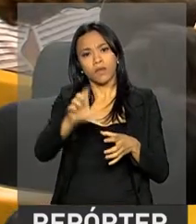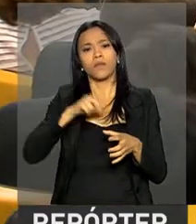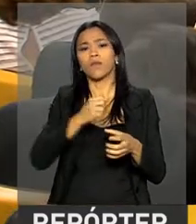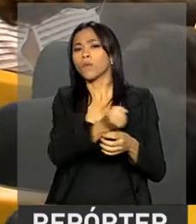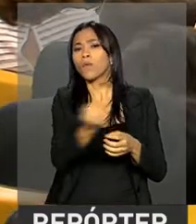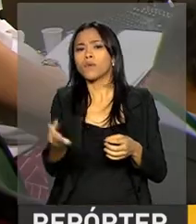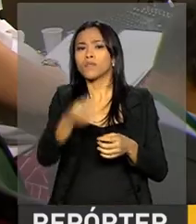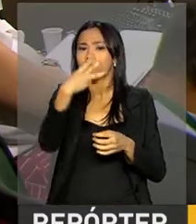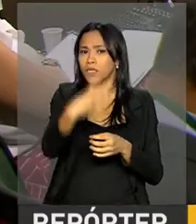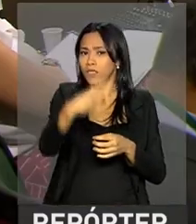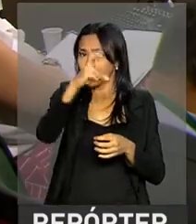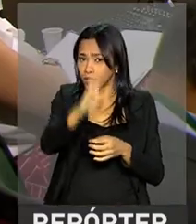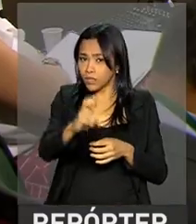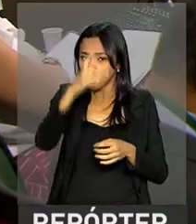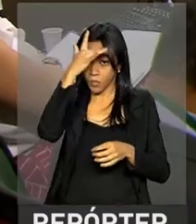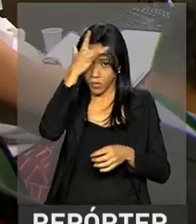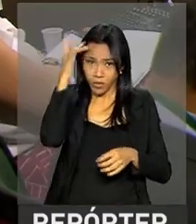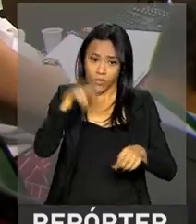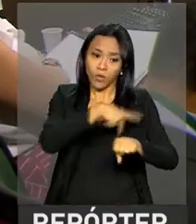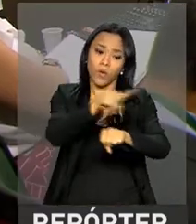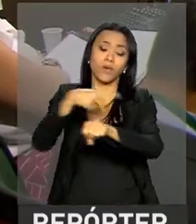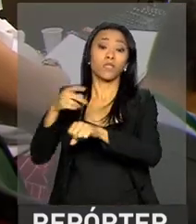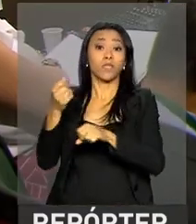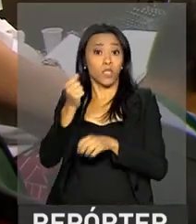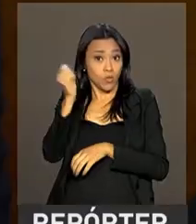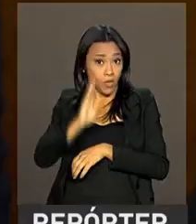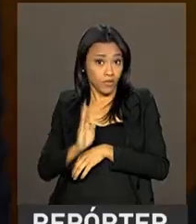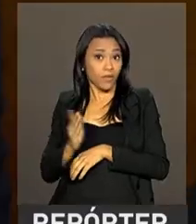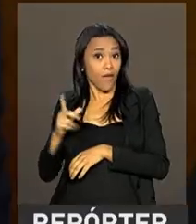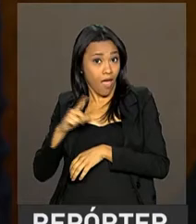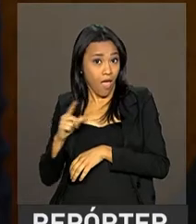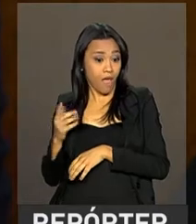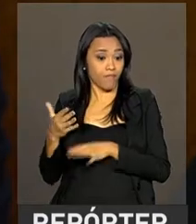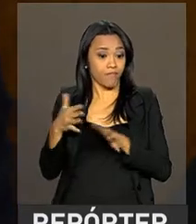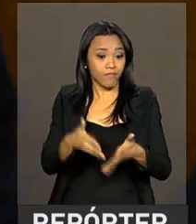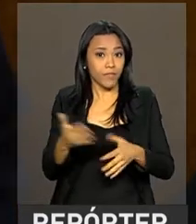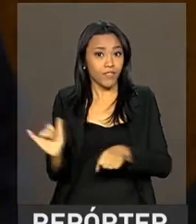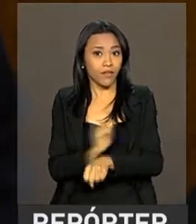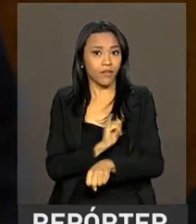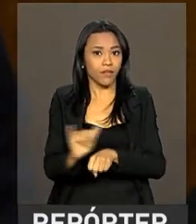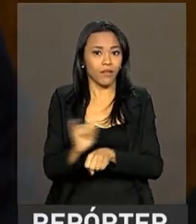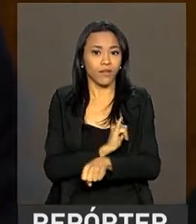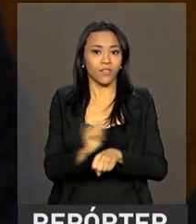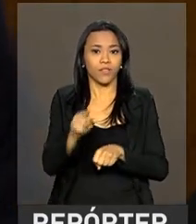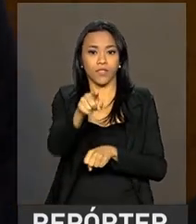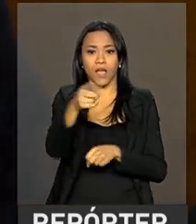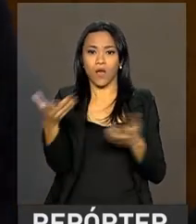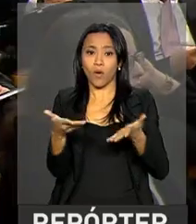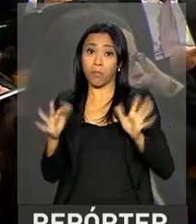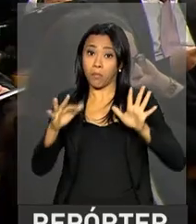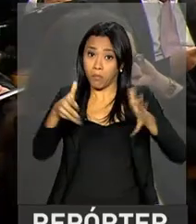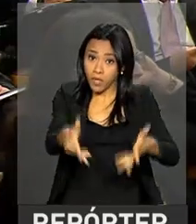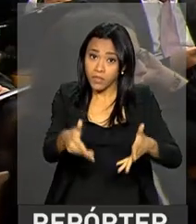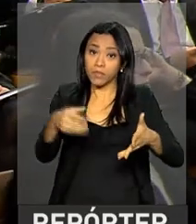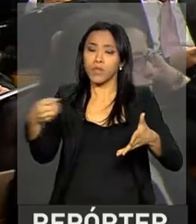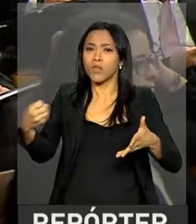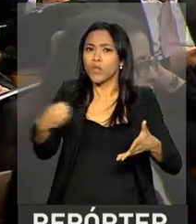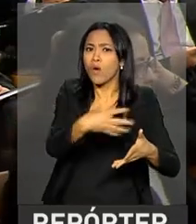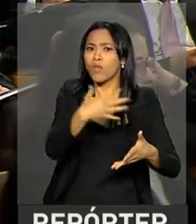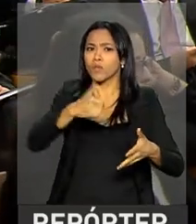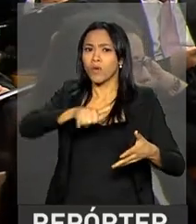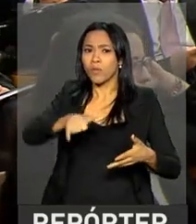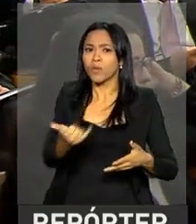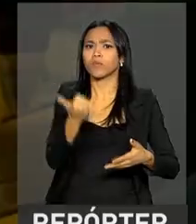35 membros e o brasil é considerado um parceiro estratégico de acordo com o governo fazer parte da instituição vai trazer novas oportunidades